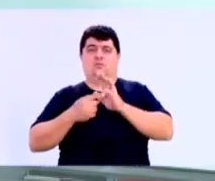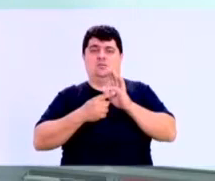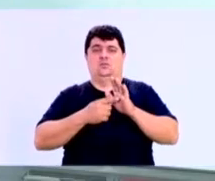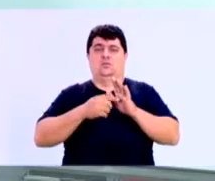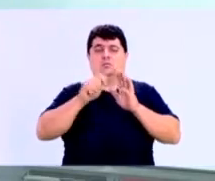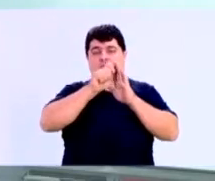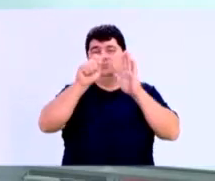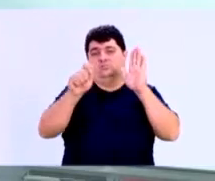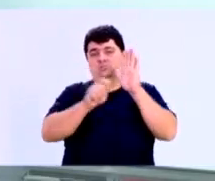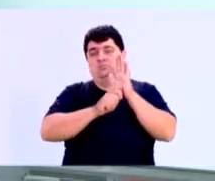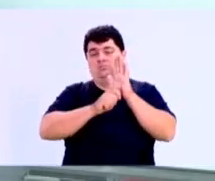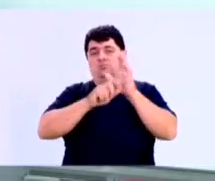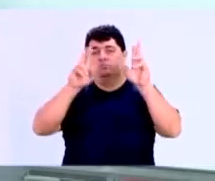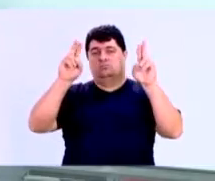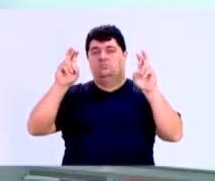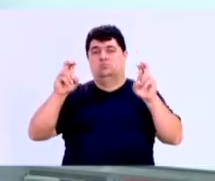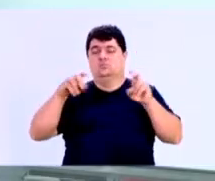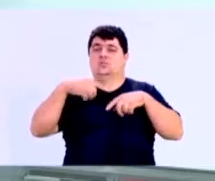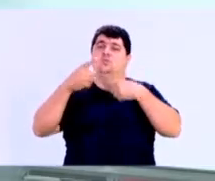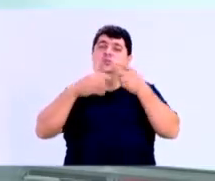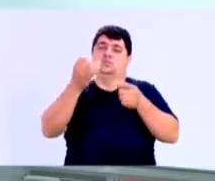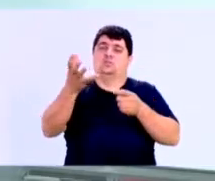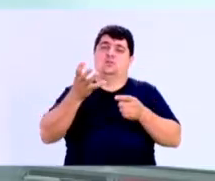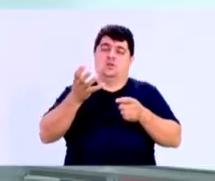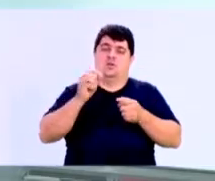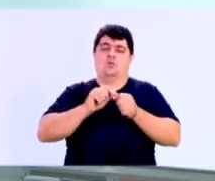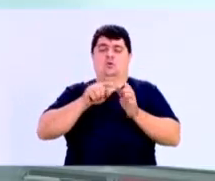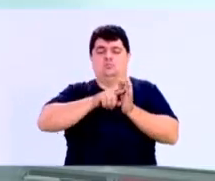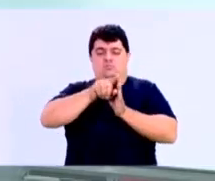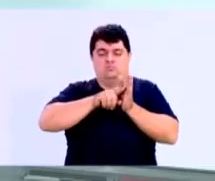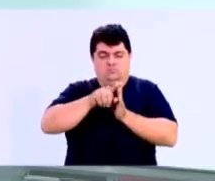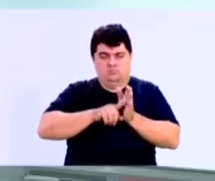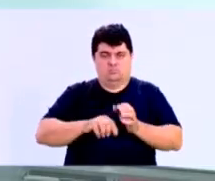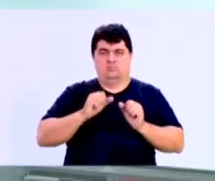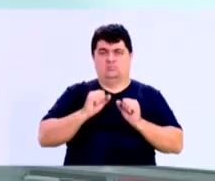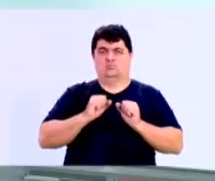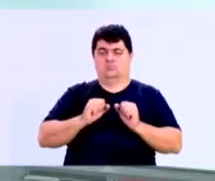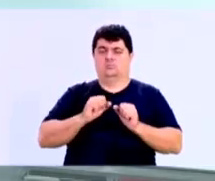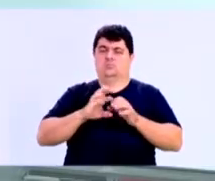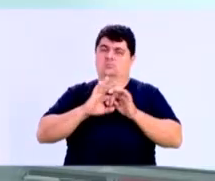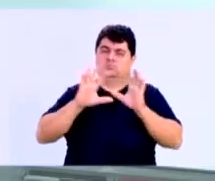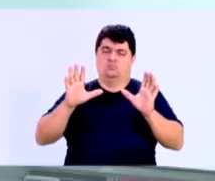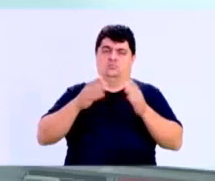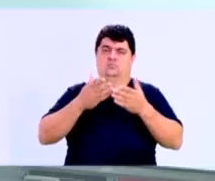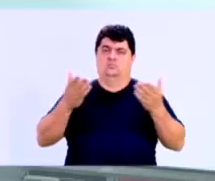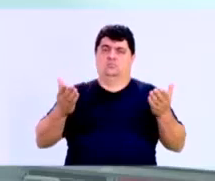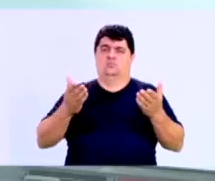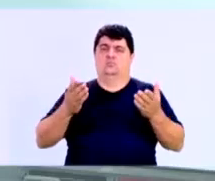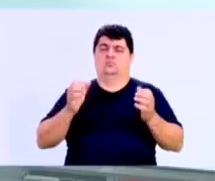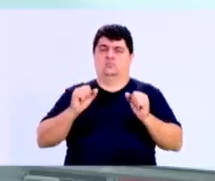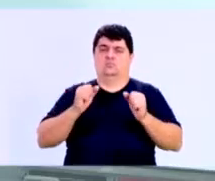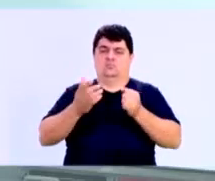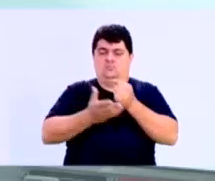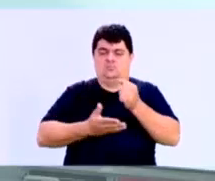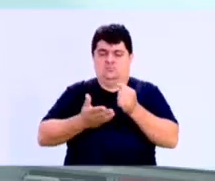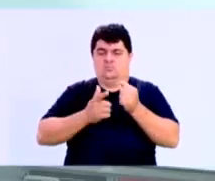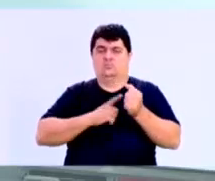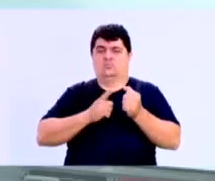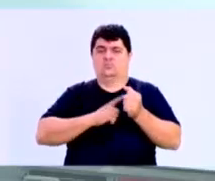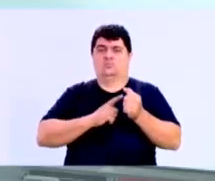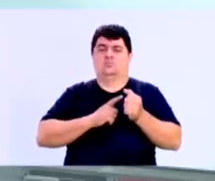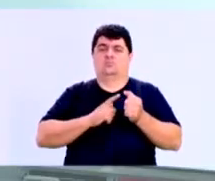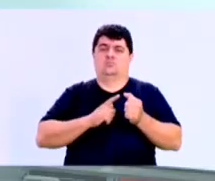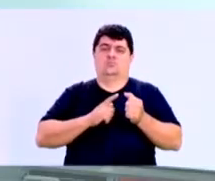muito interessante sobre o assunto. Depois, quem quiser fazer uma pesquisa mais a fundo do assunto, fique à vontade. O artigo base que está lá no material